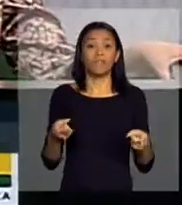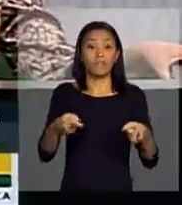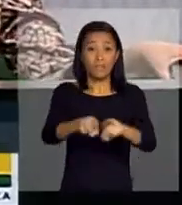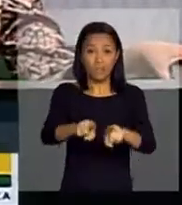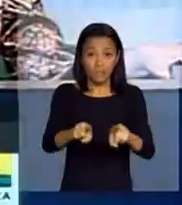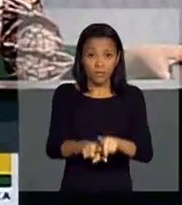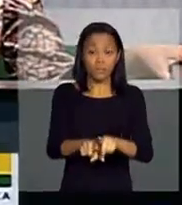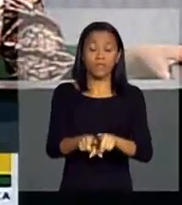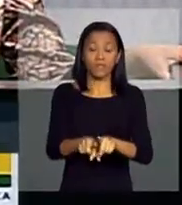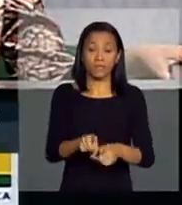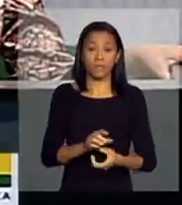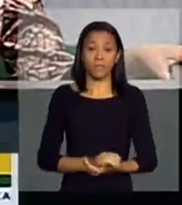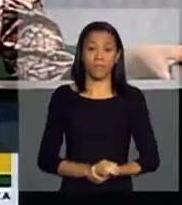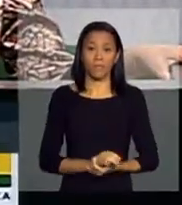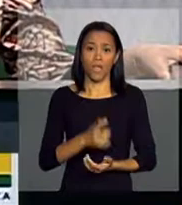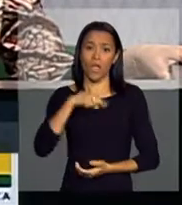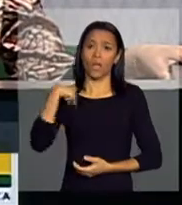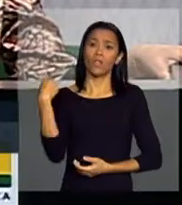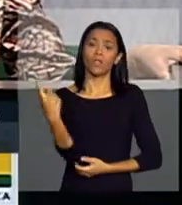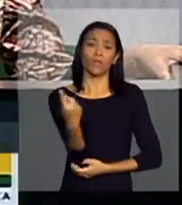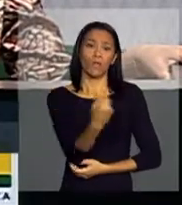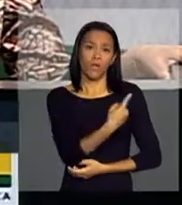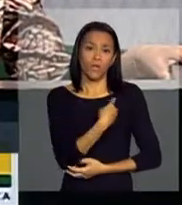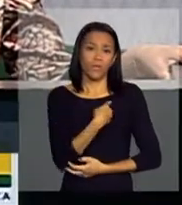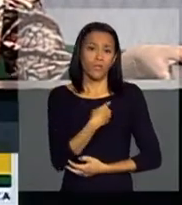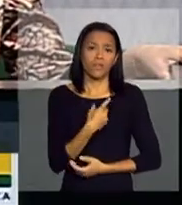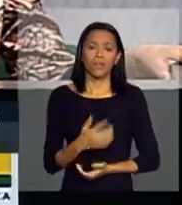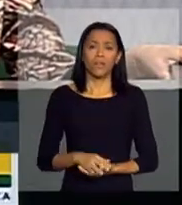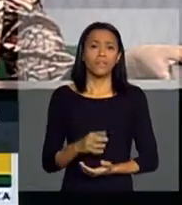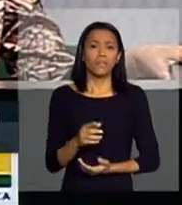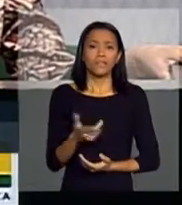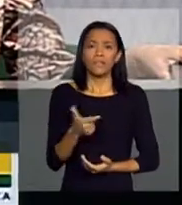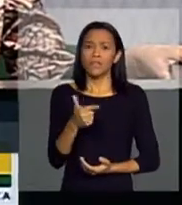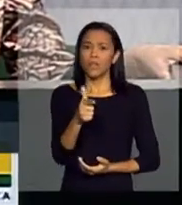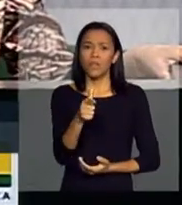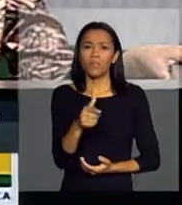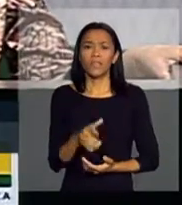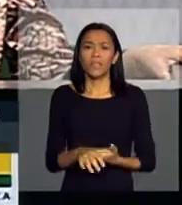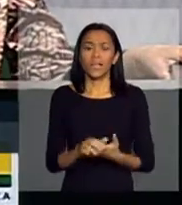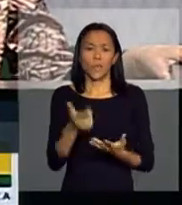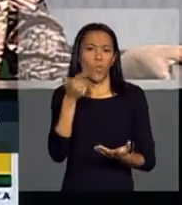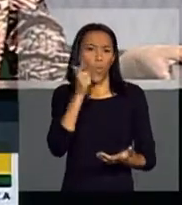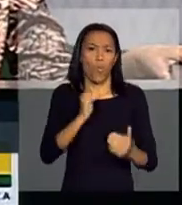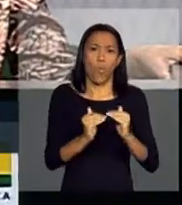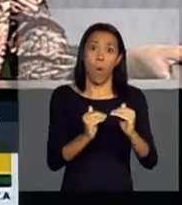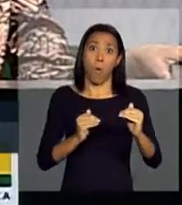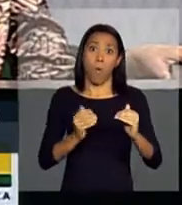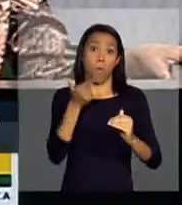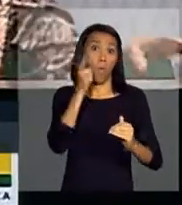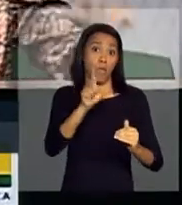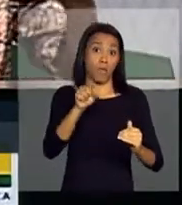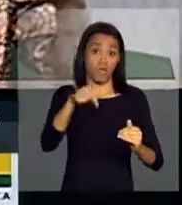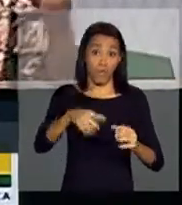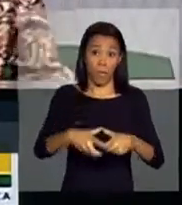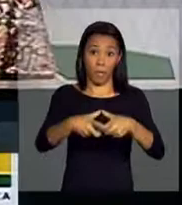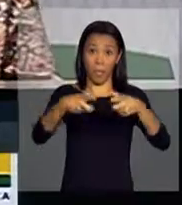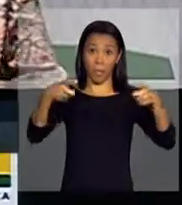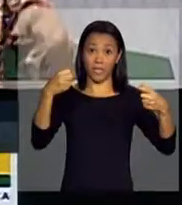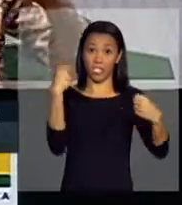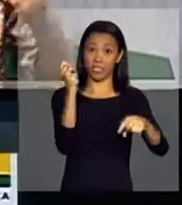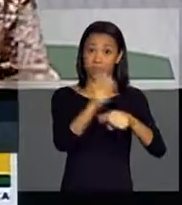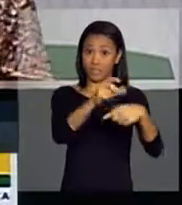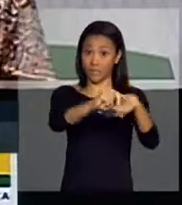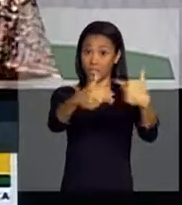forma nós não teremos um aumento e uma elevação na produtividade do trabalho no Brasil se